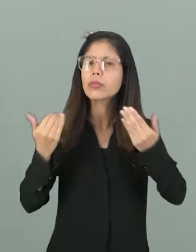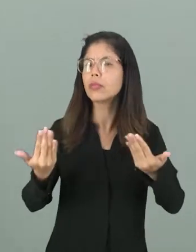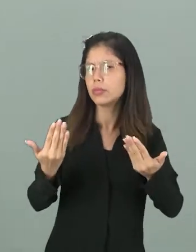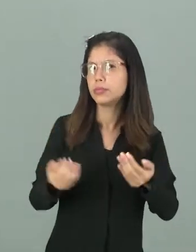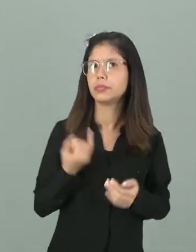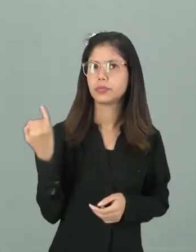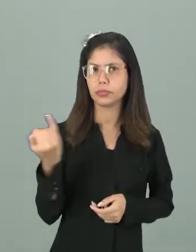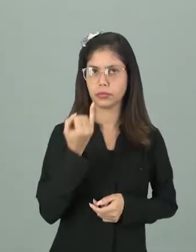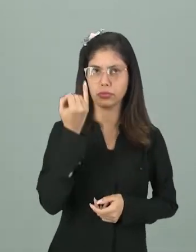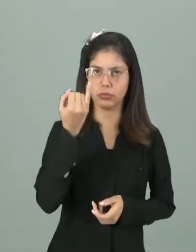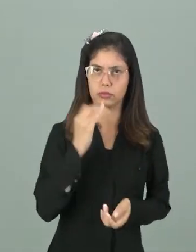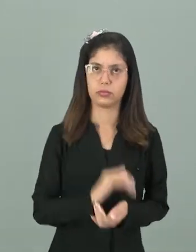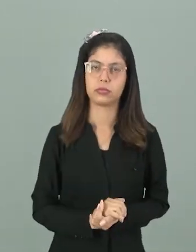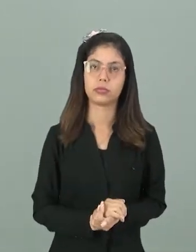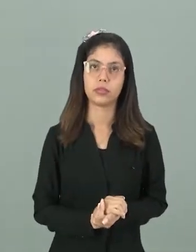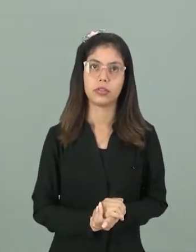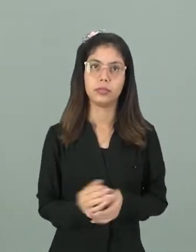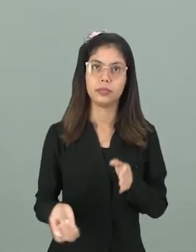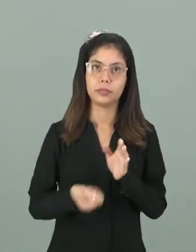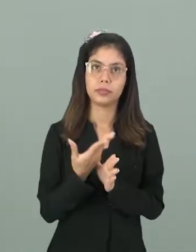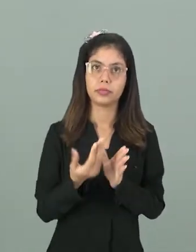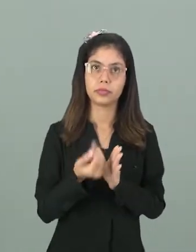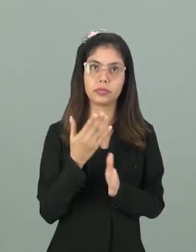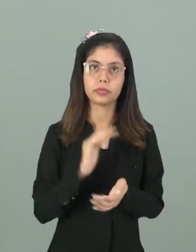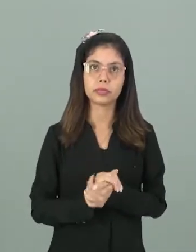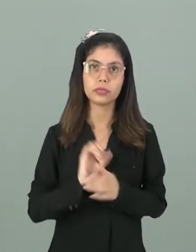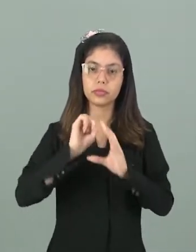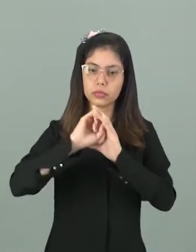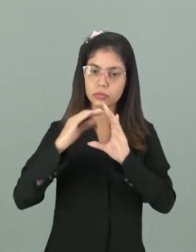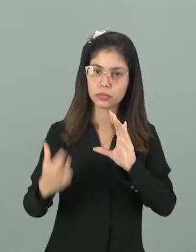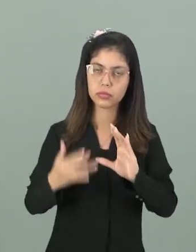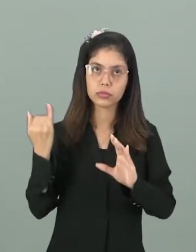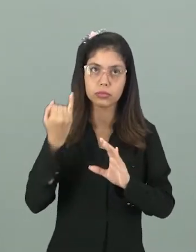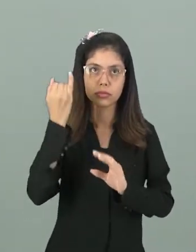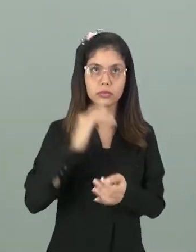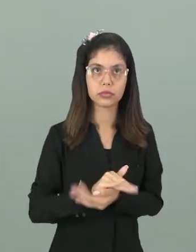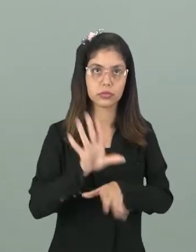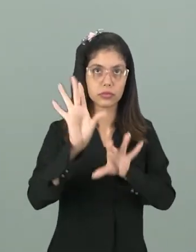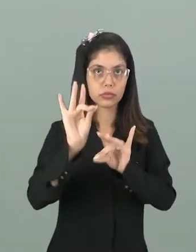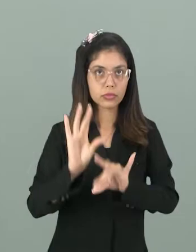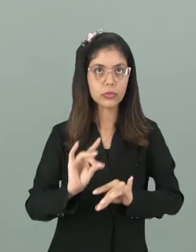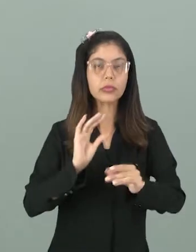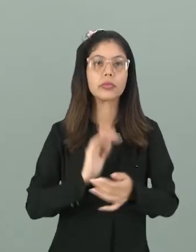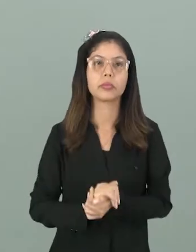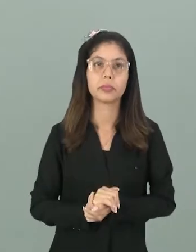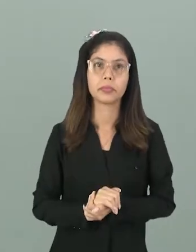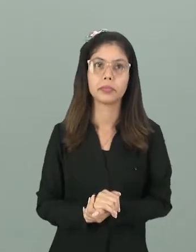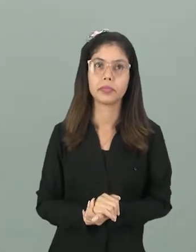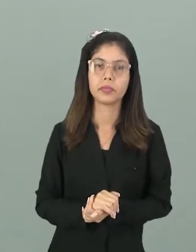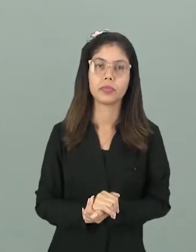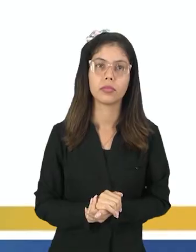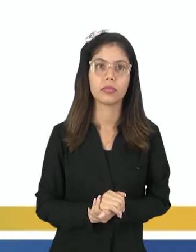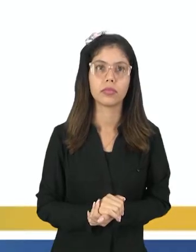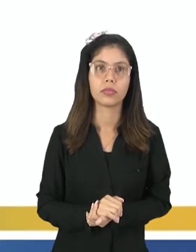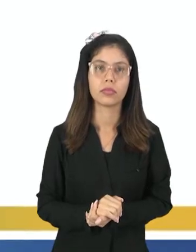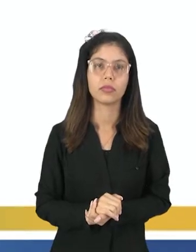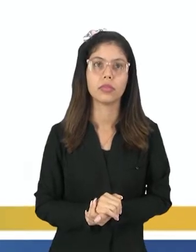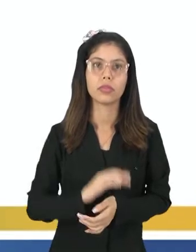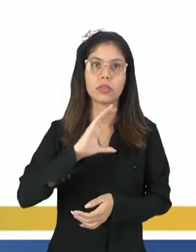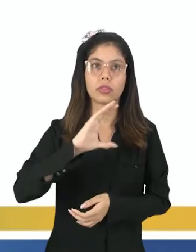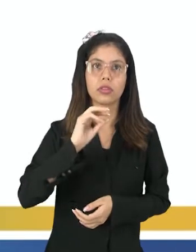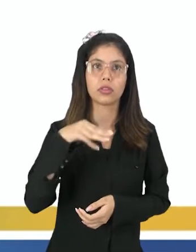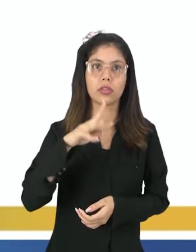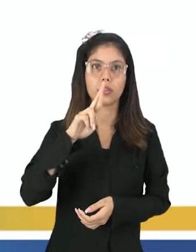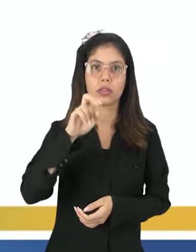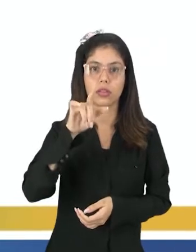as principais propriedades, quais são as principais características desses compostos orgânicos? Suas principais propriedades